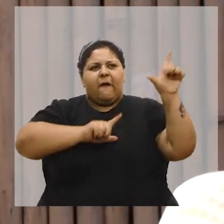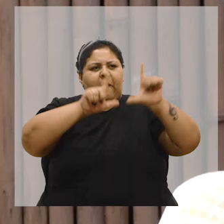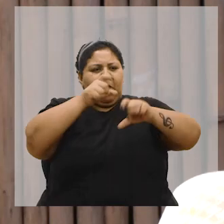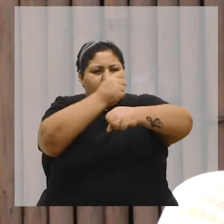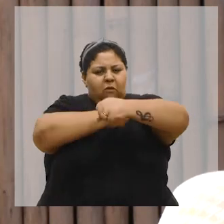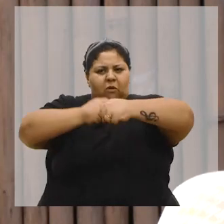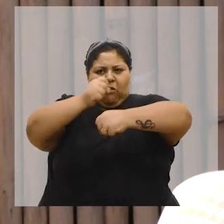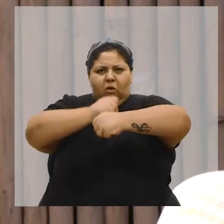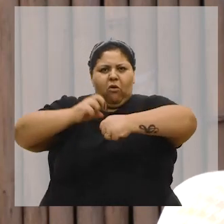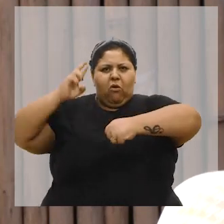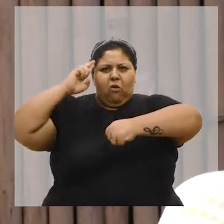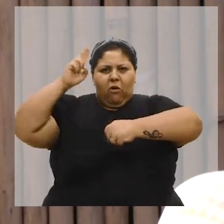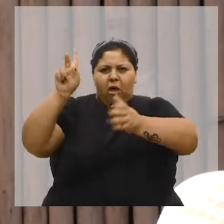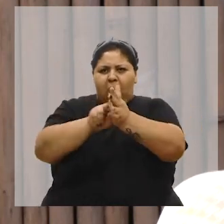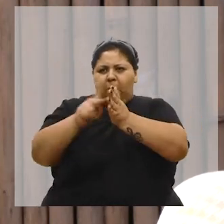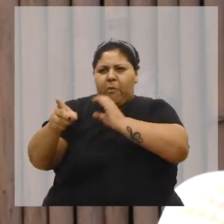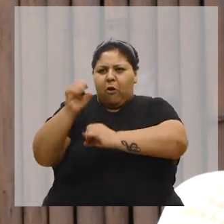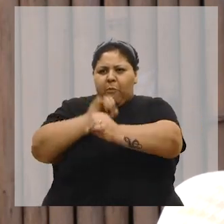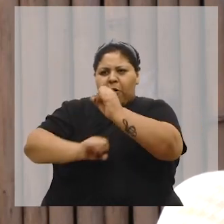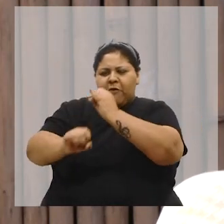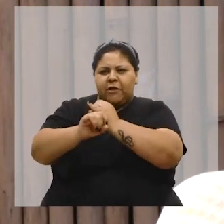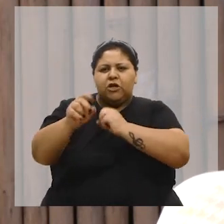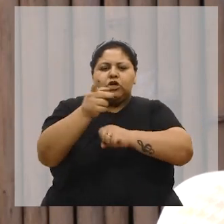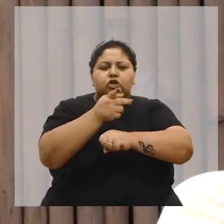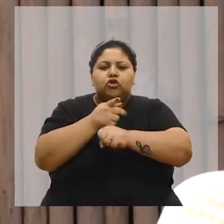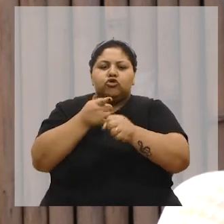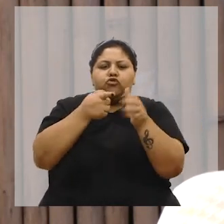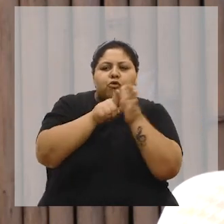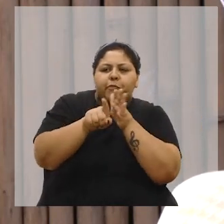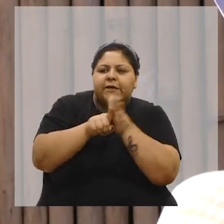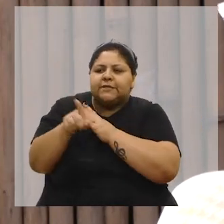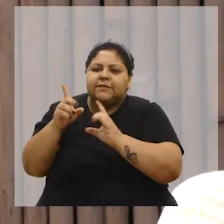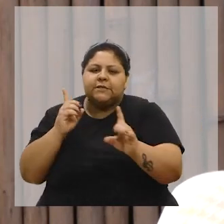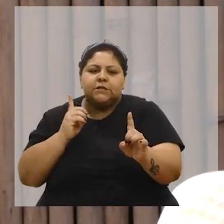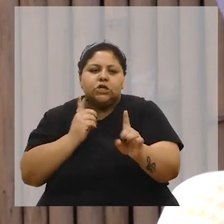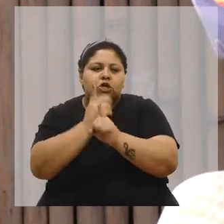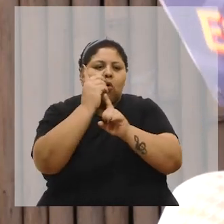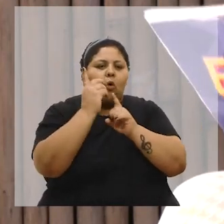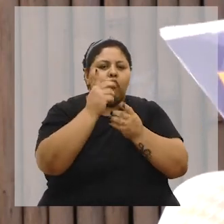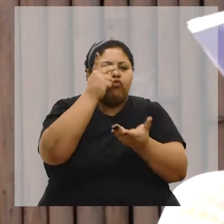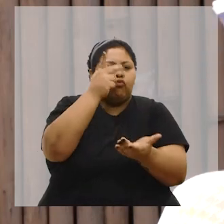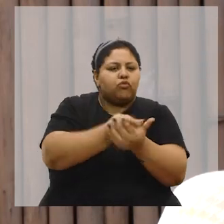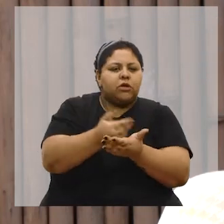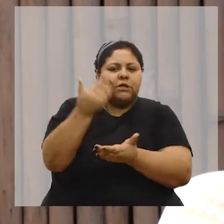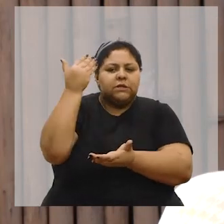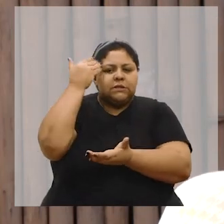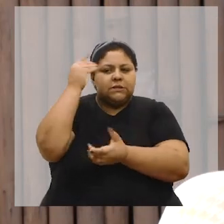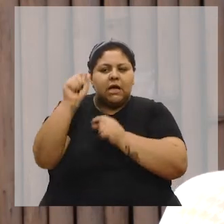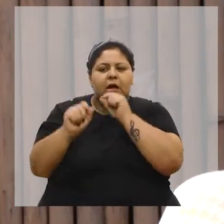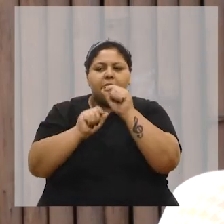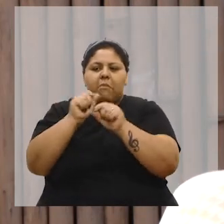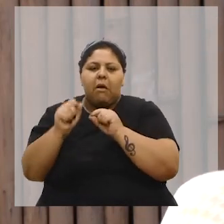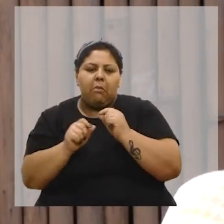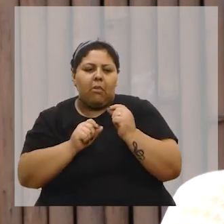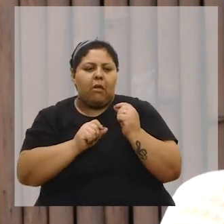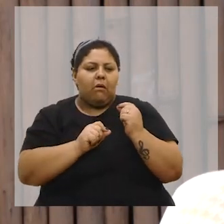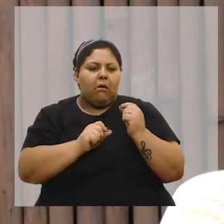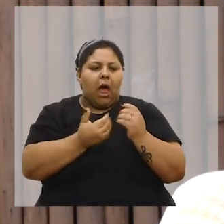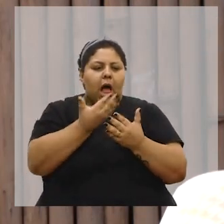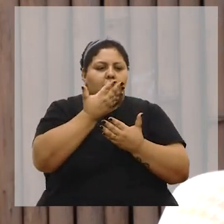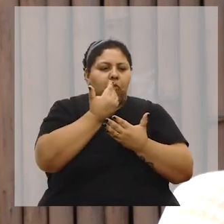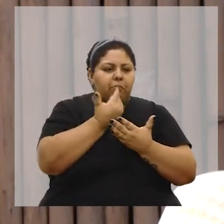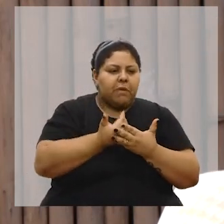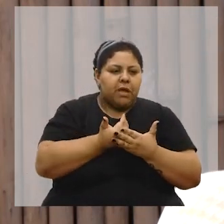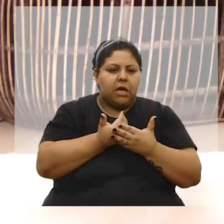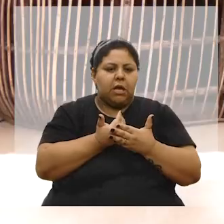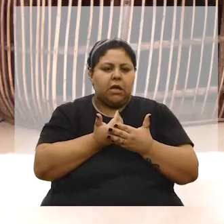MasterChef quanto a própria internet, né? Tu busca as coisas e encontra, sabe o que é o produto, já sabe o que é aquele